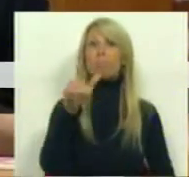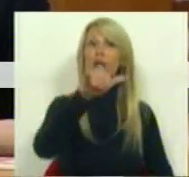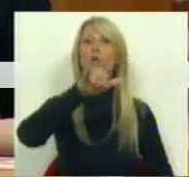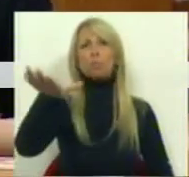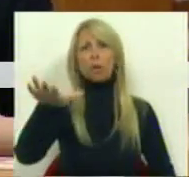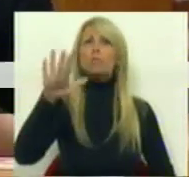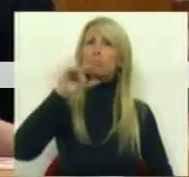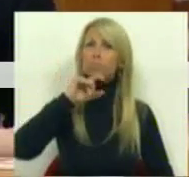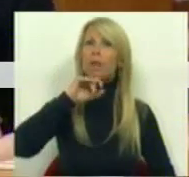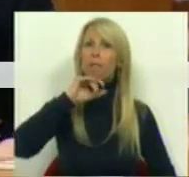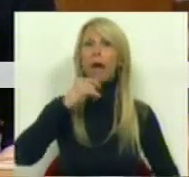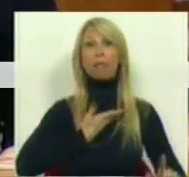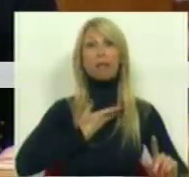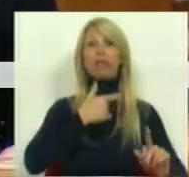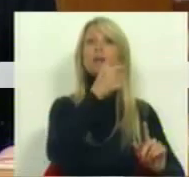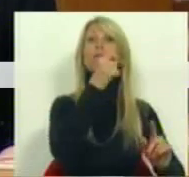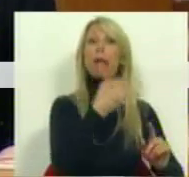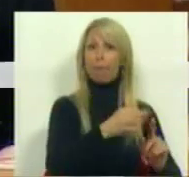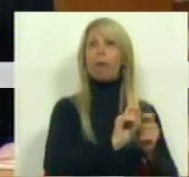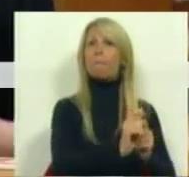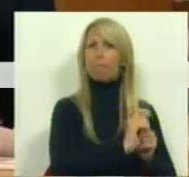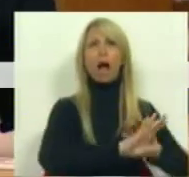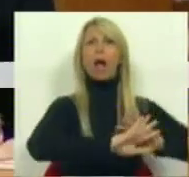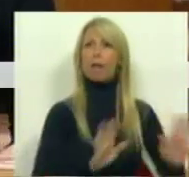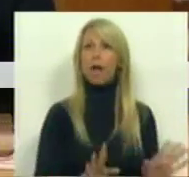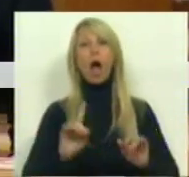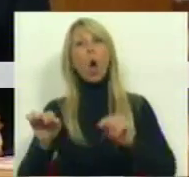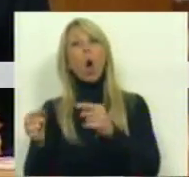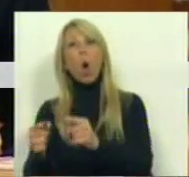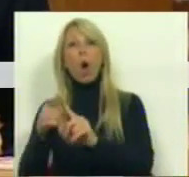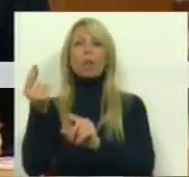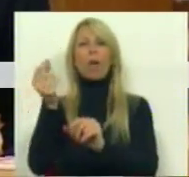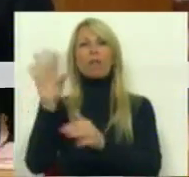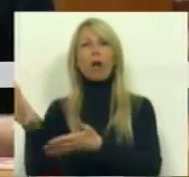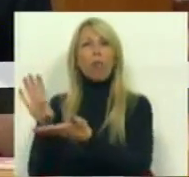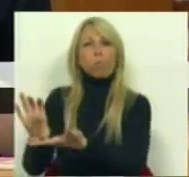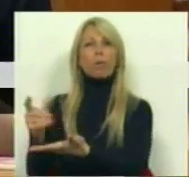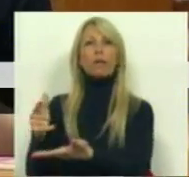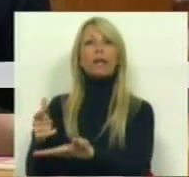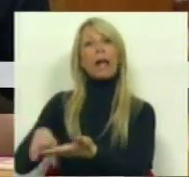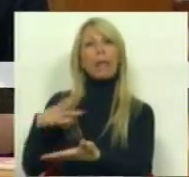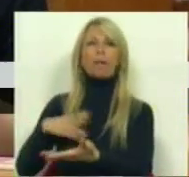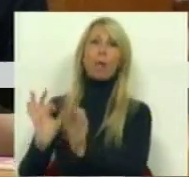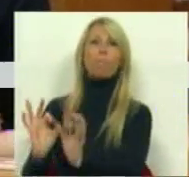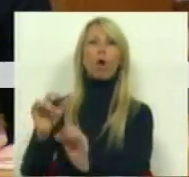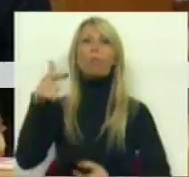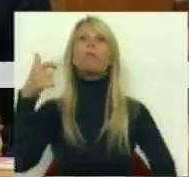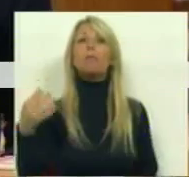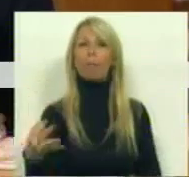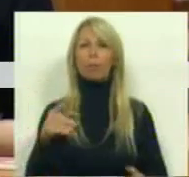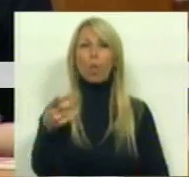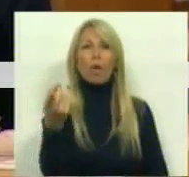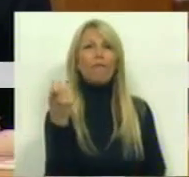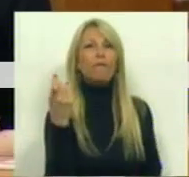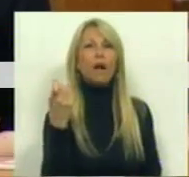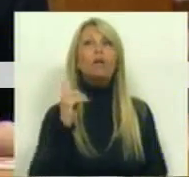cobrir o passivo da TAP e 300 mil serão repostos na TAP sob a forma de capitais próprios. O que falta nesta equação